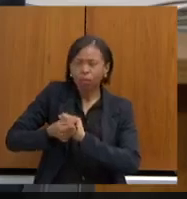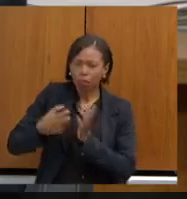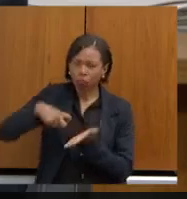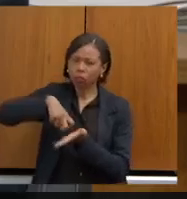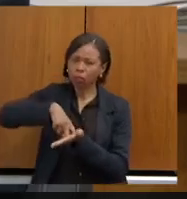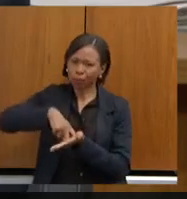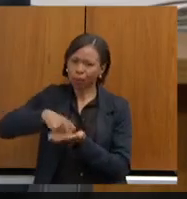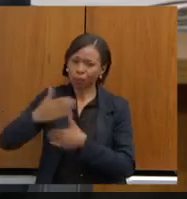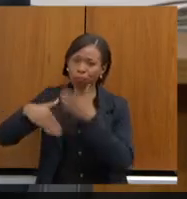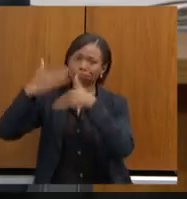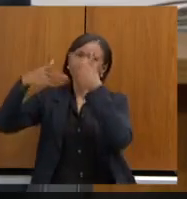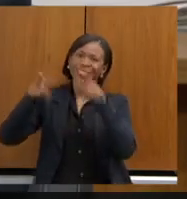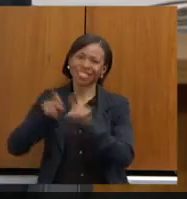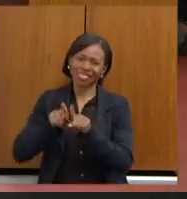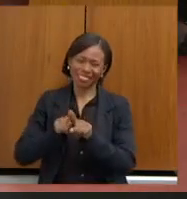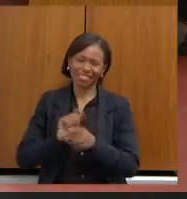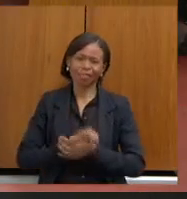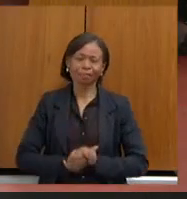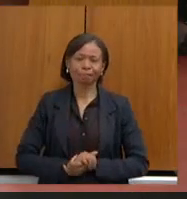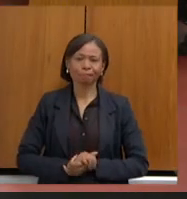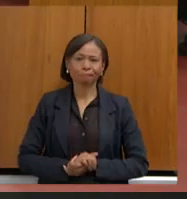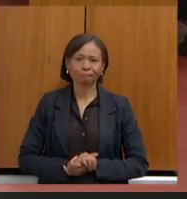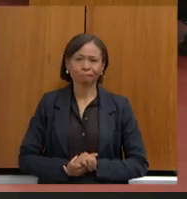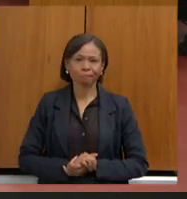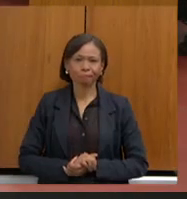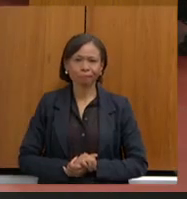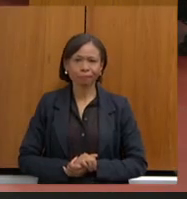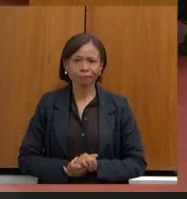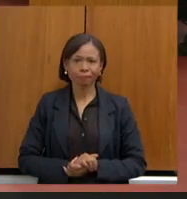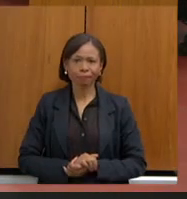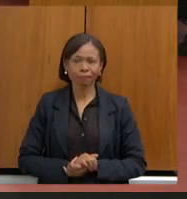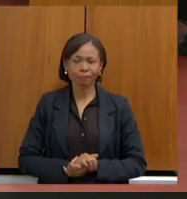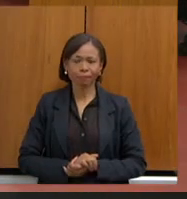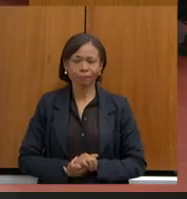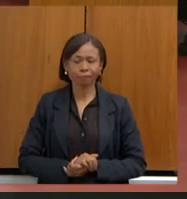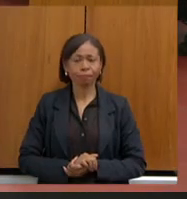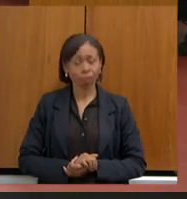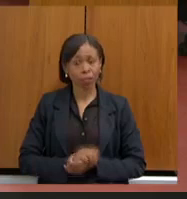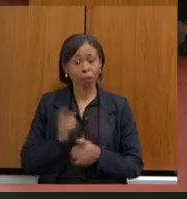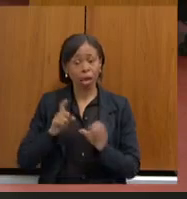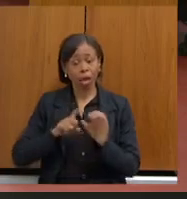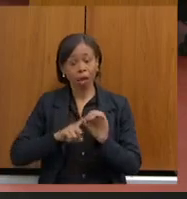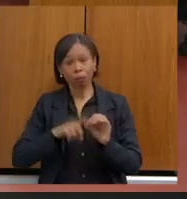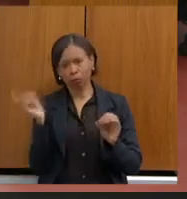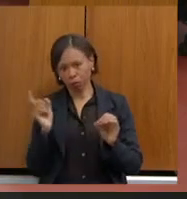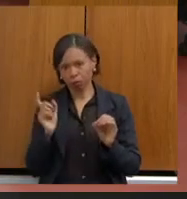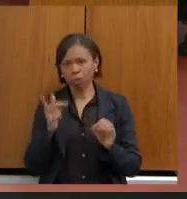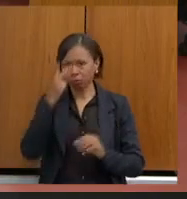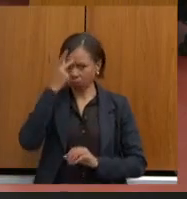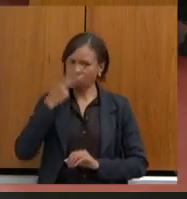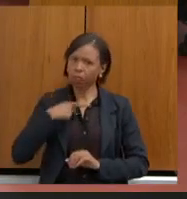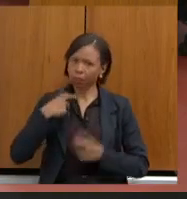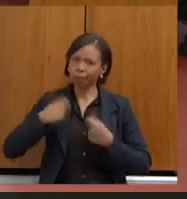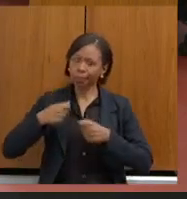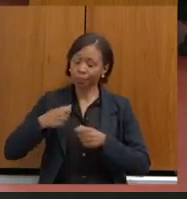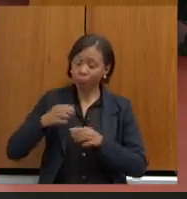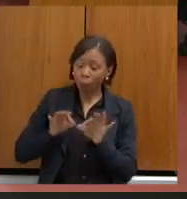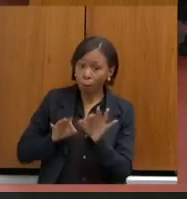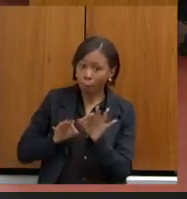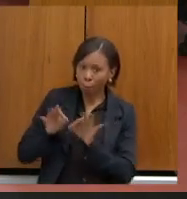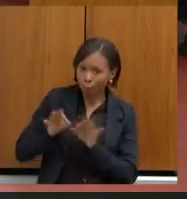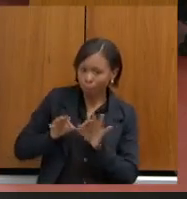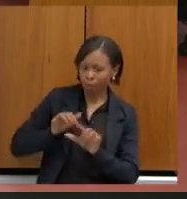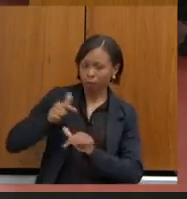estão decolando o e Príncipe para ter assim até Independência necessário teu plano de carreira é necessário